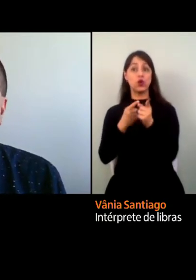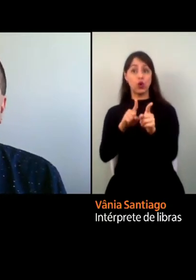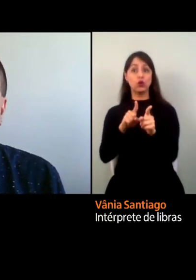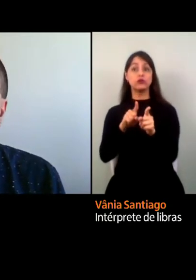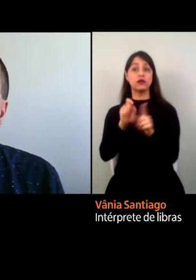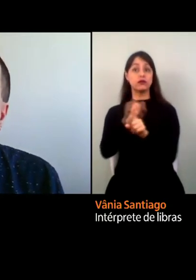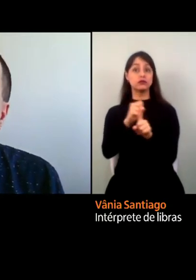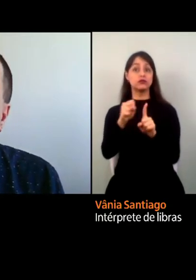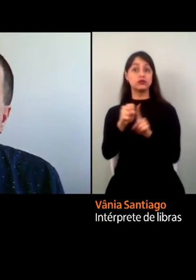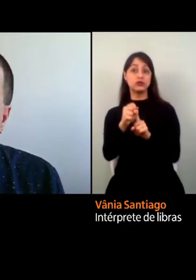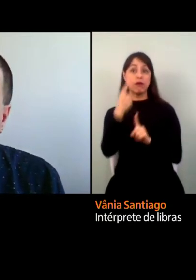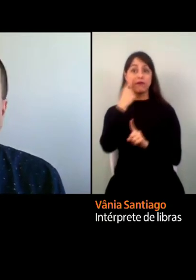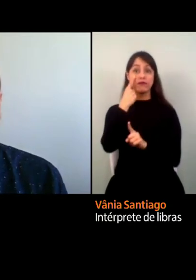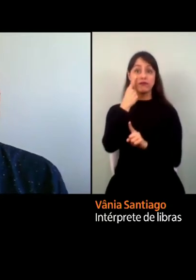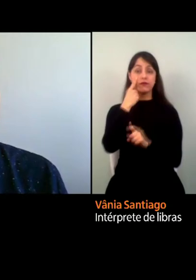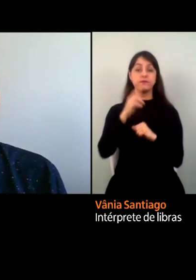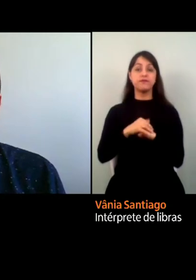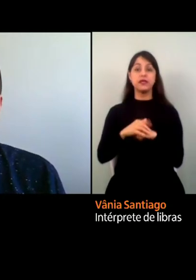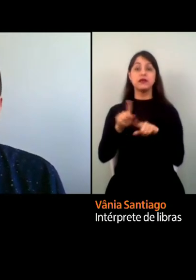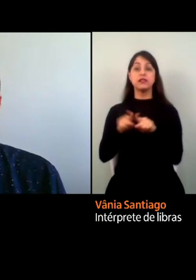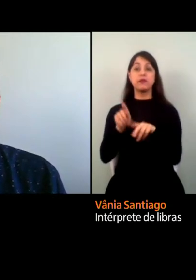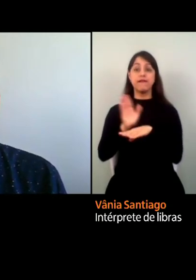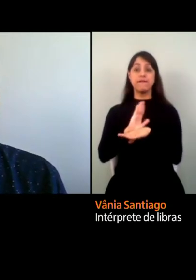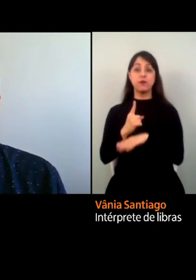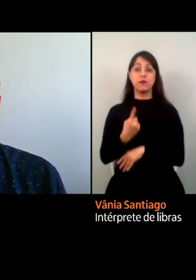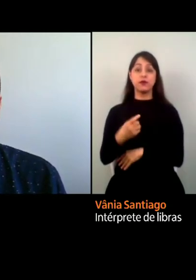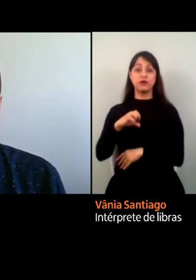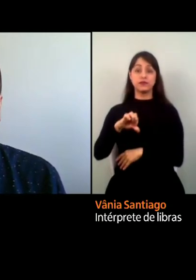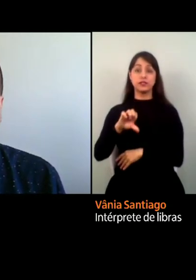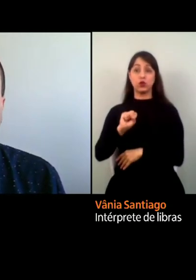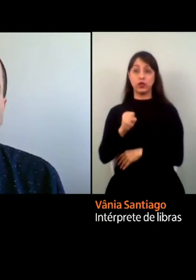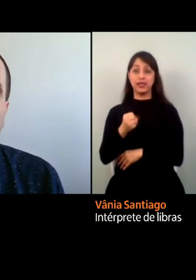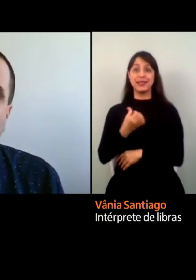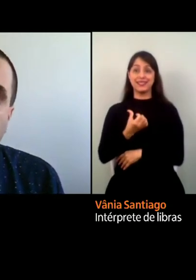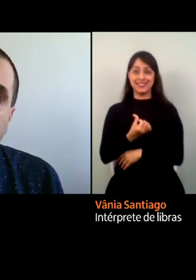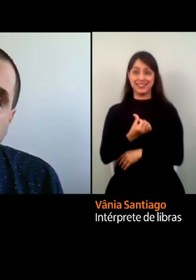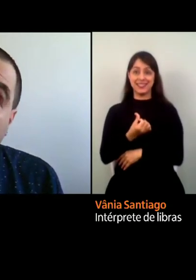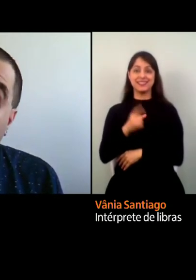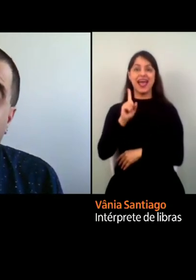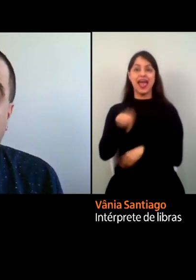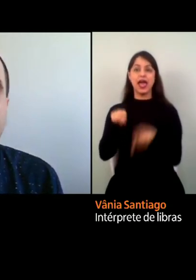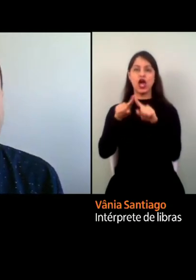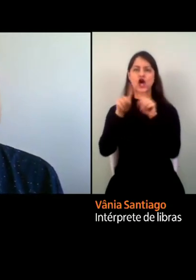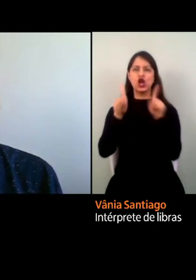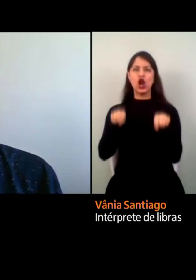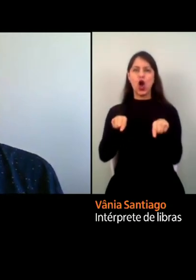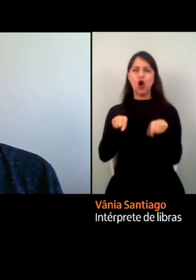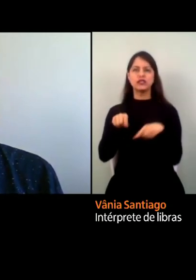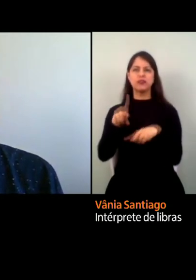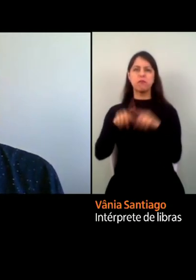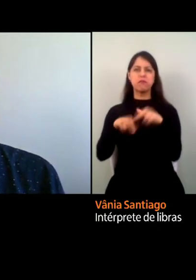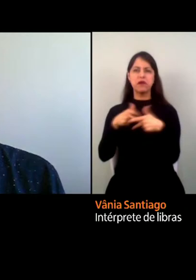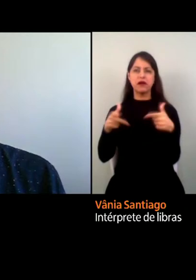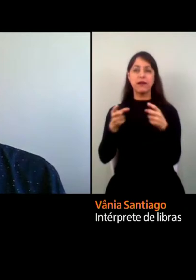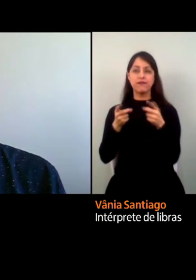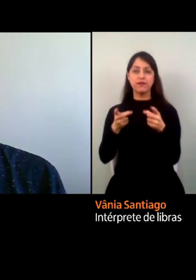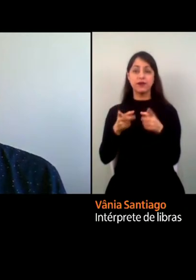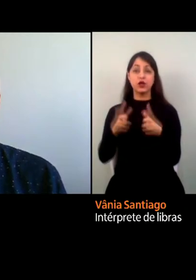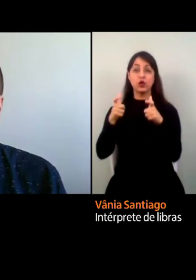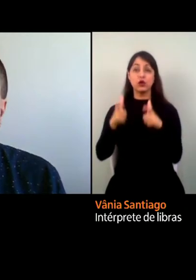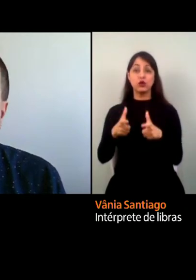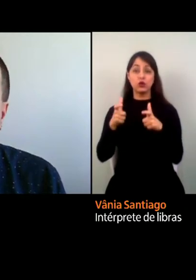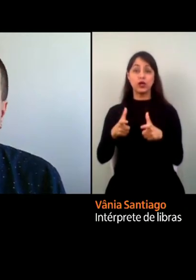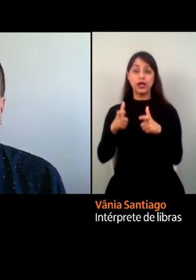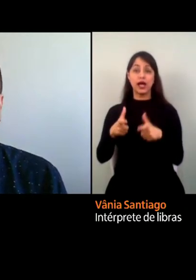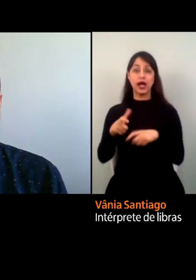1986, é um filme ready-made. Numa loja de quinquilharias em Canal Street, em Manhattan, Jacobs